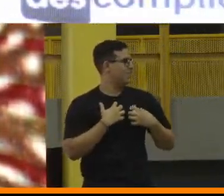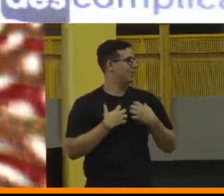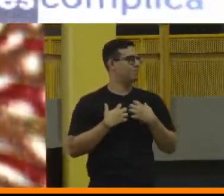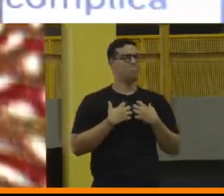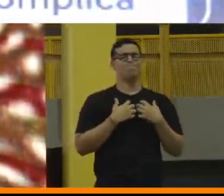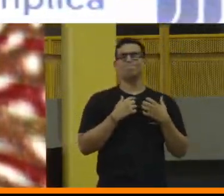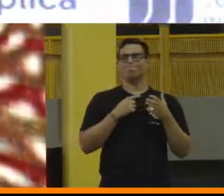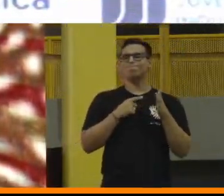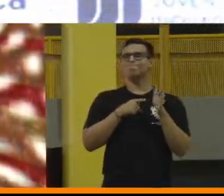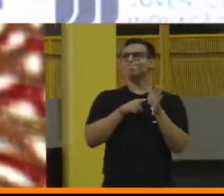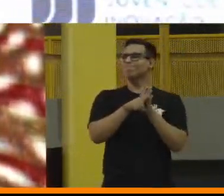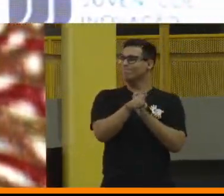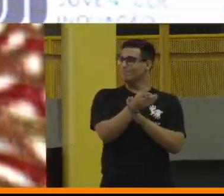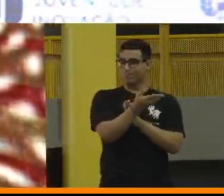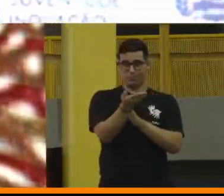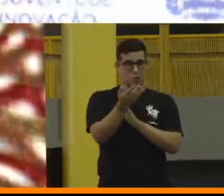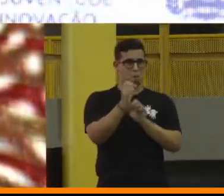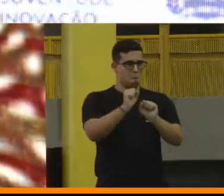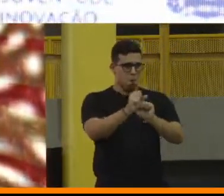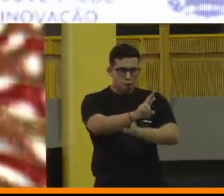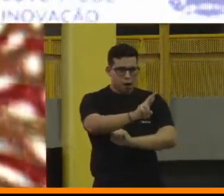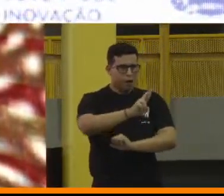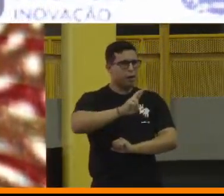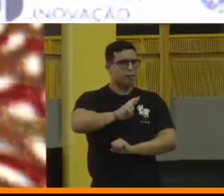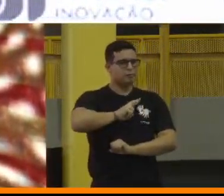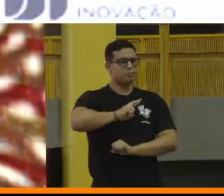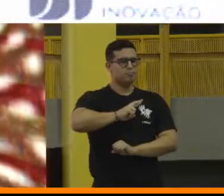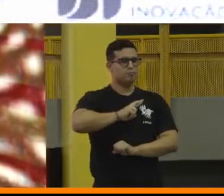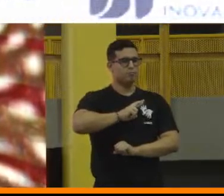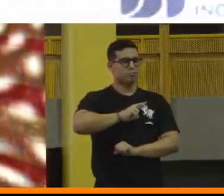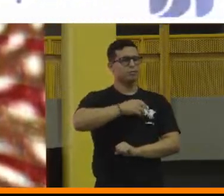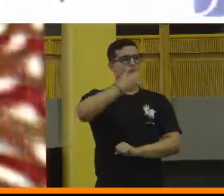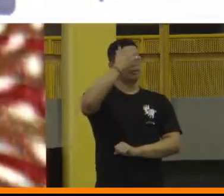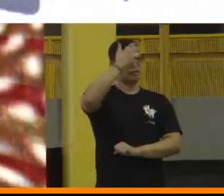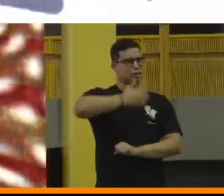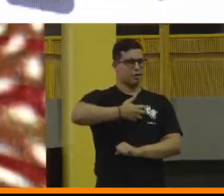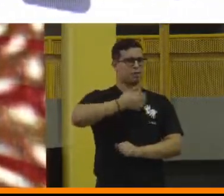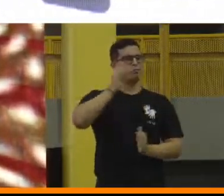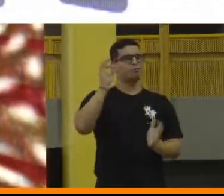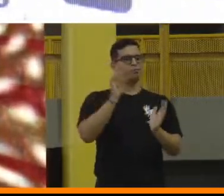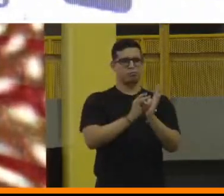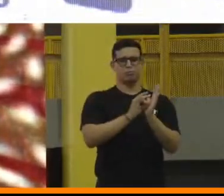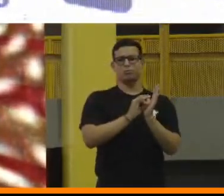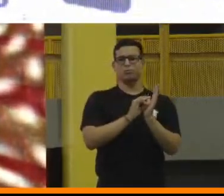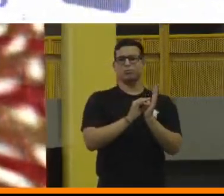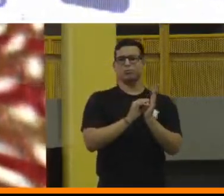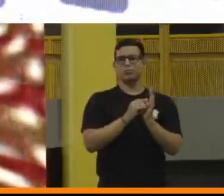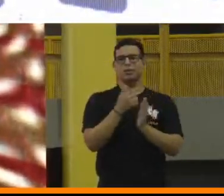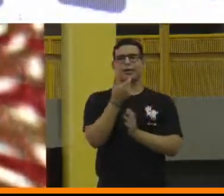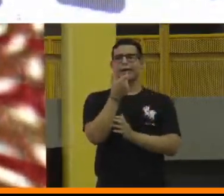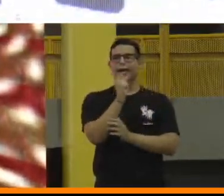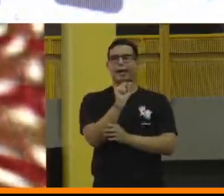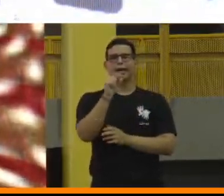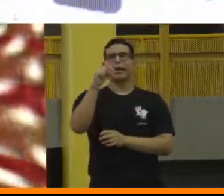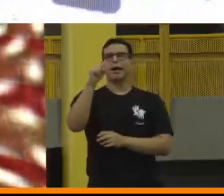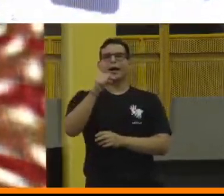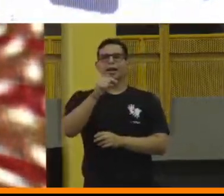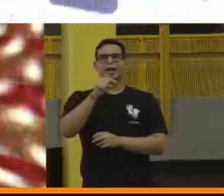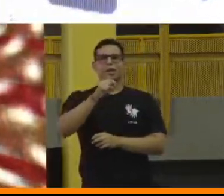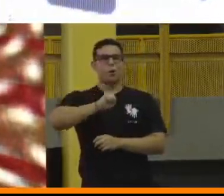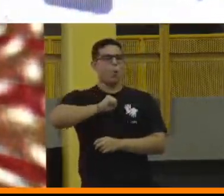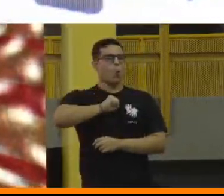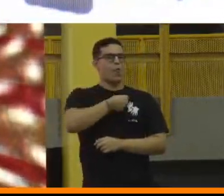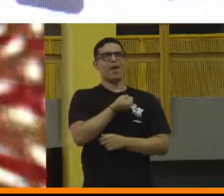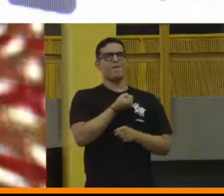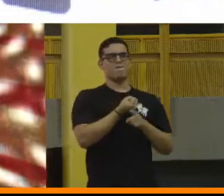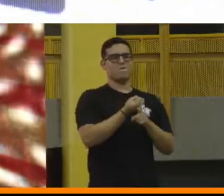pergunta, vocês podem responder com sinceridade, levantando a mão. Quem aqui odeia